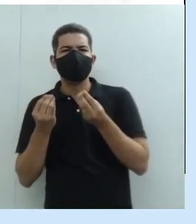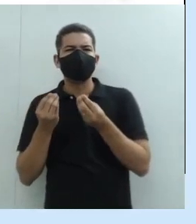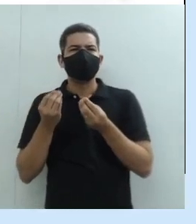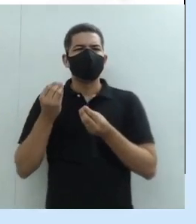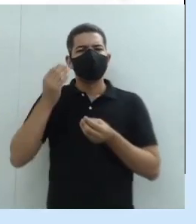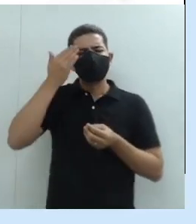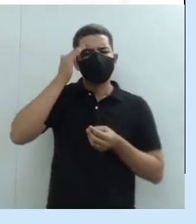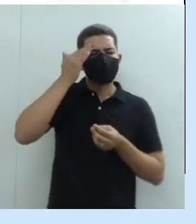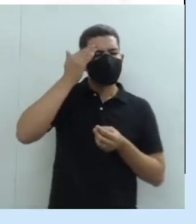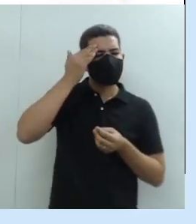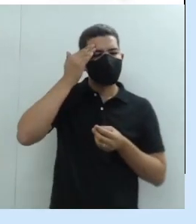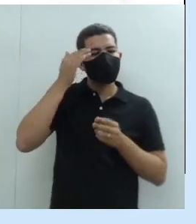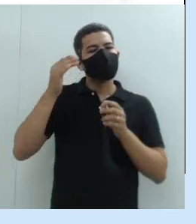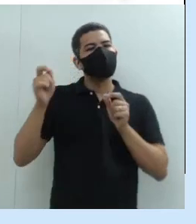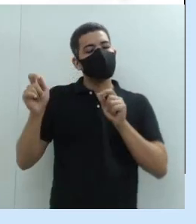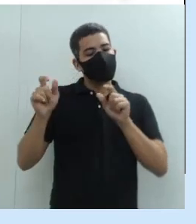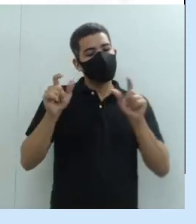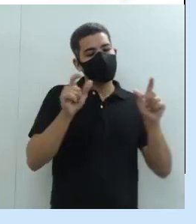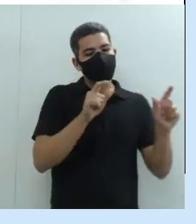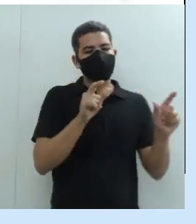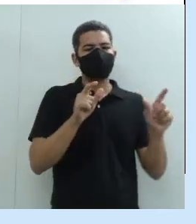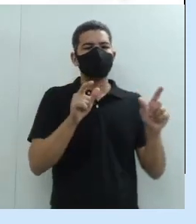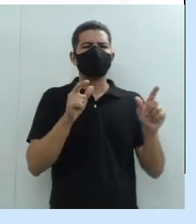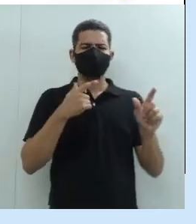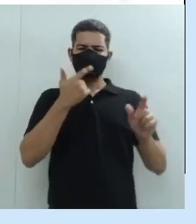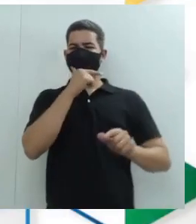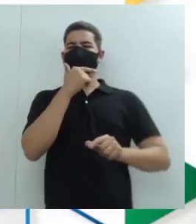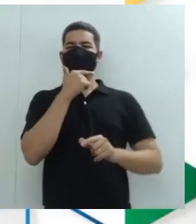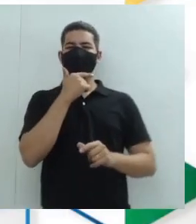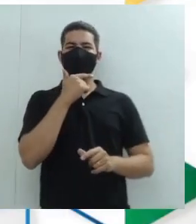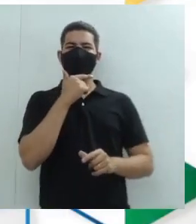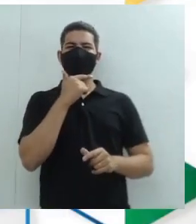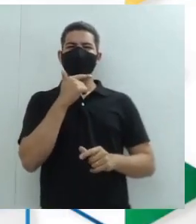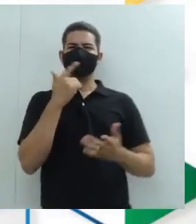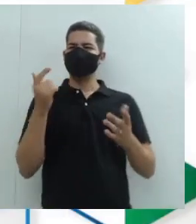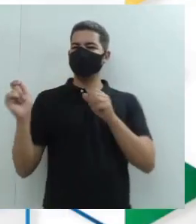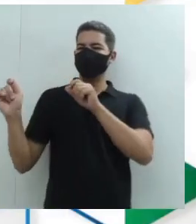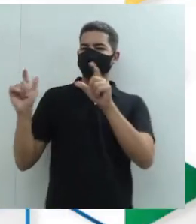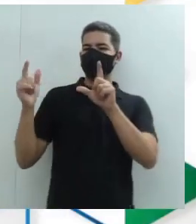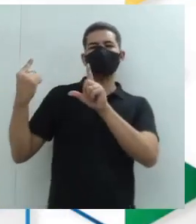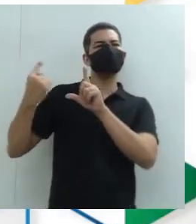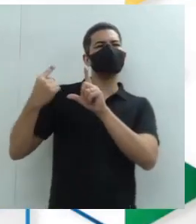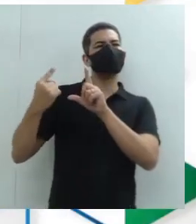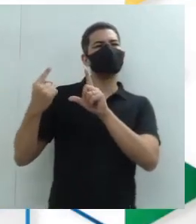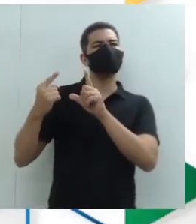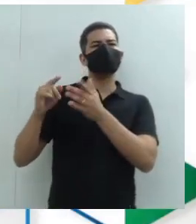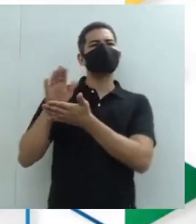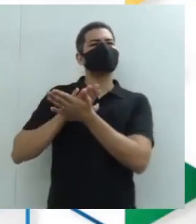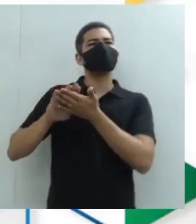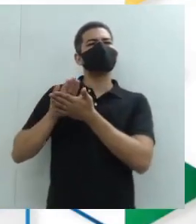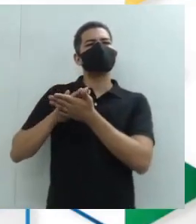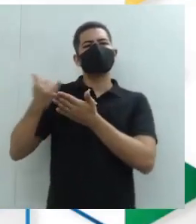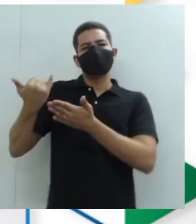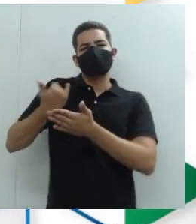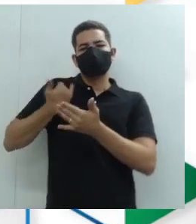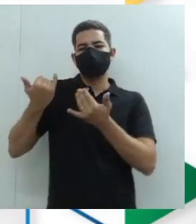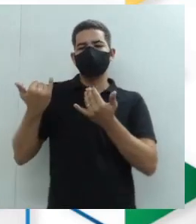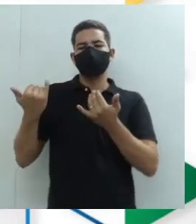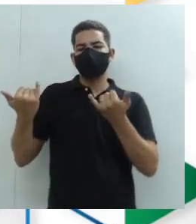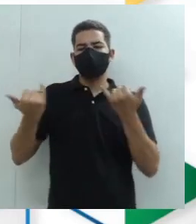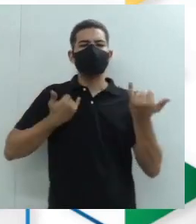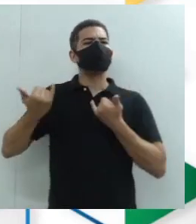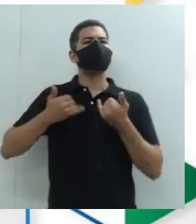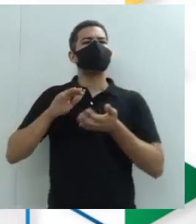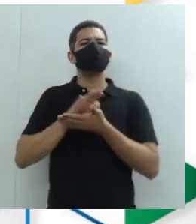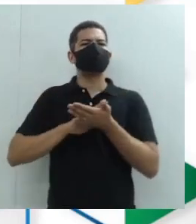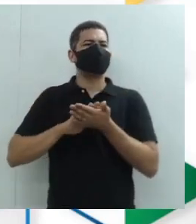aqui na nossa tirinha, né? Veja só, vamos imaginar uma situação. Você está conversando com